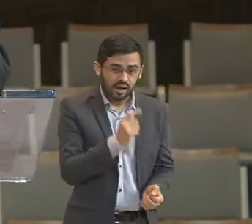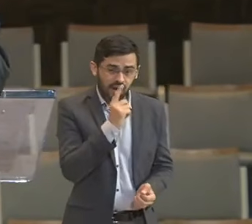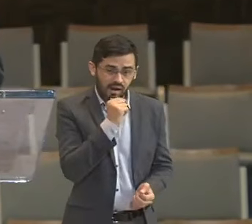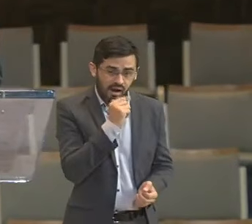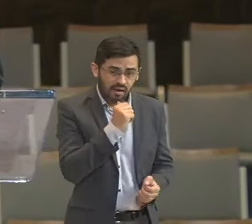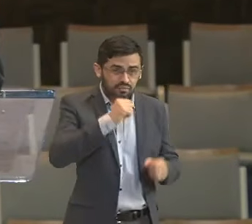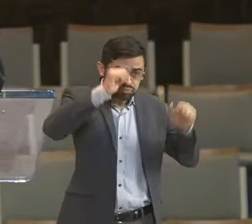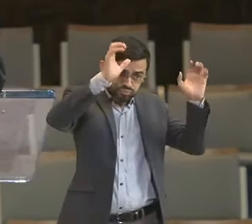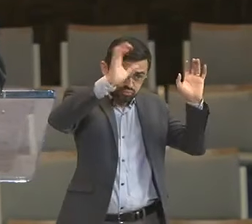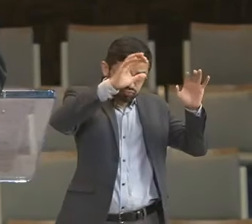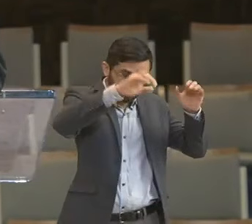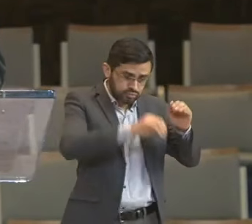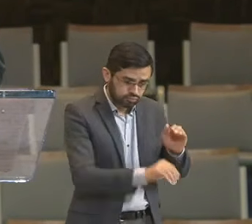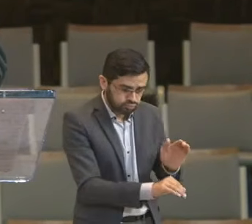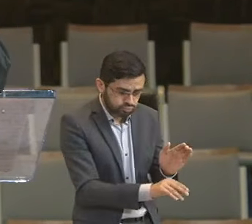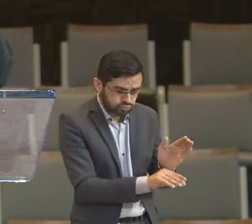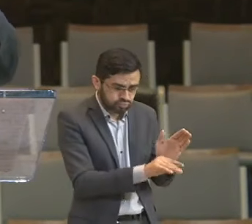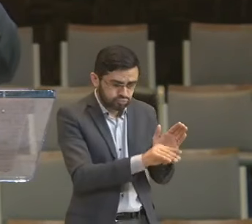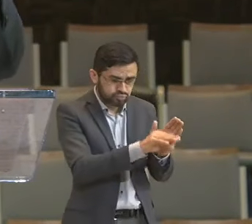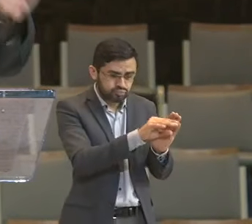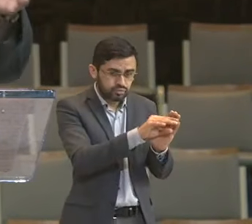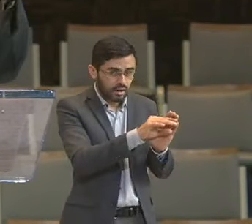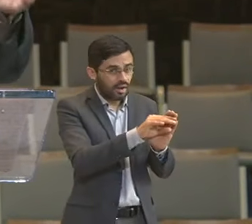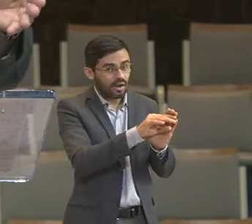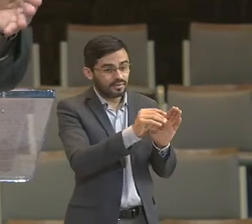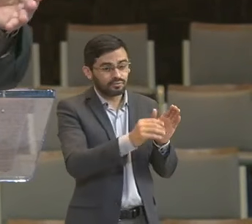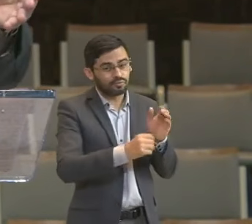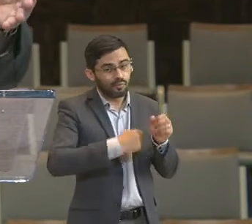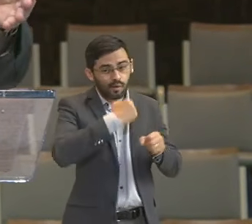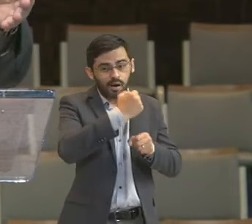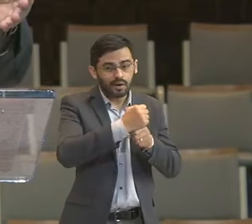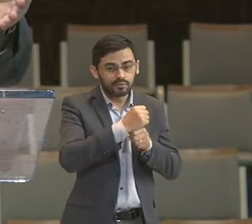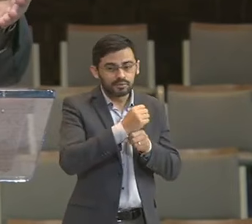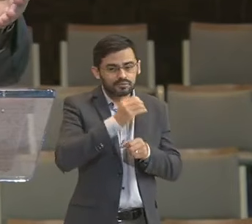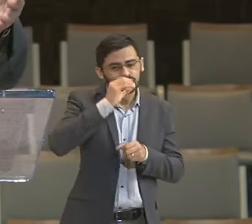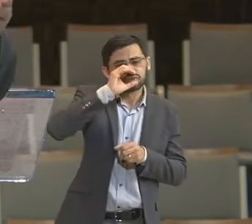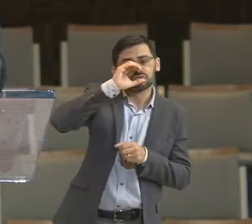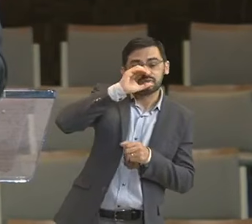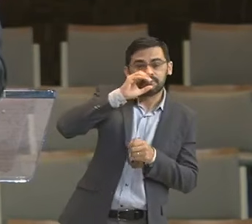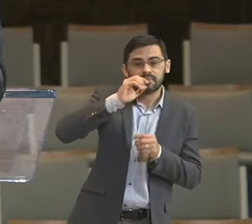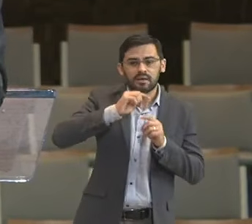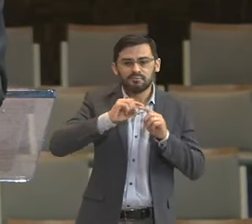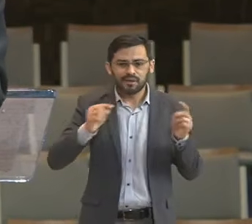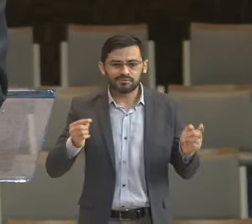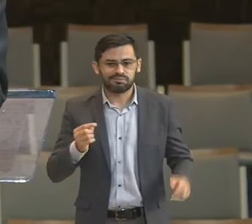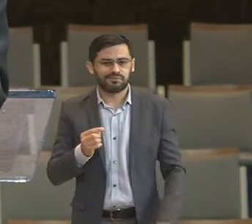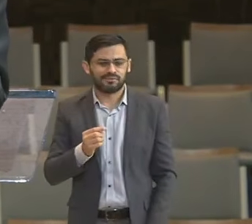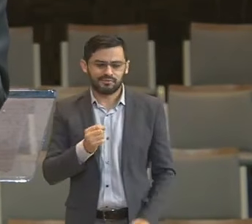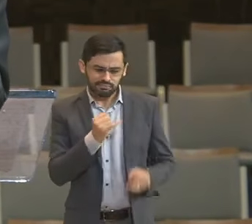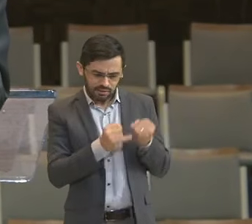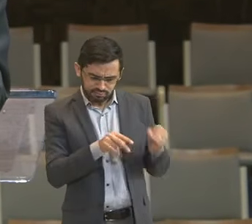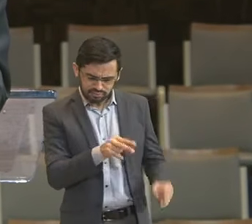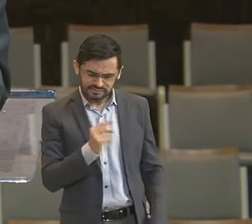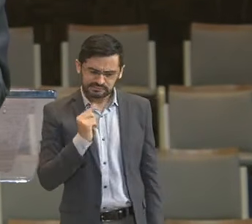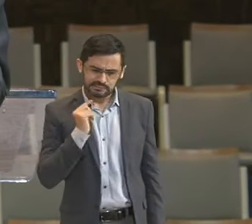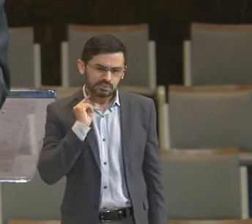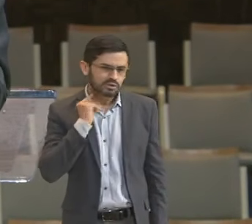coletam a água da chuva e ficam durante o ano bebendo daquela água. Mas ela é marrom.